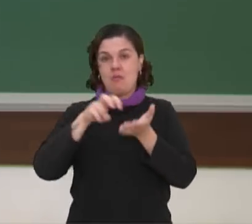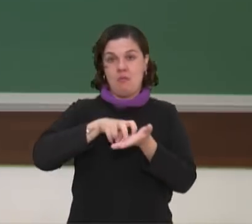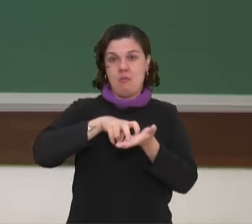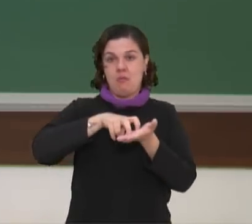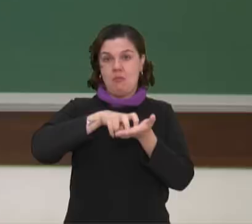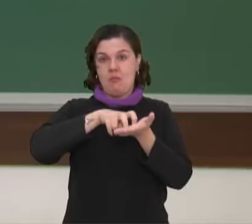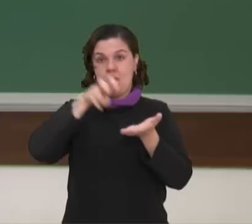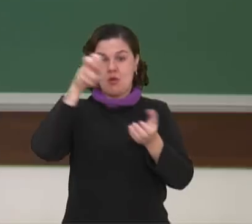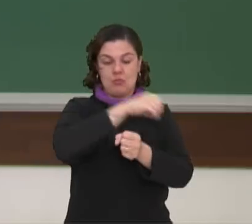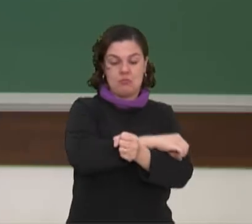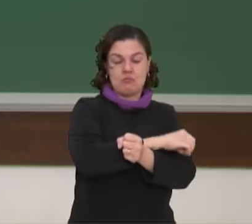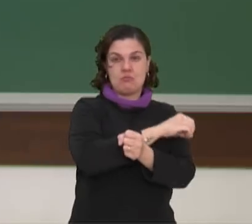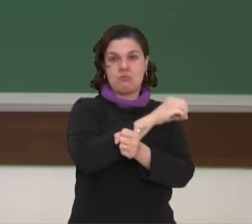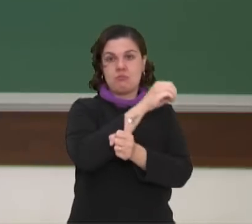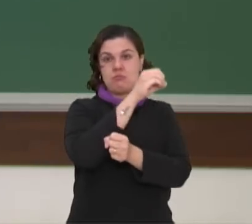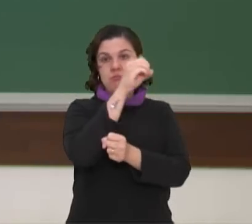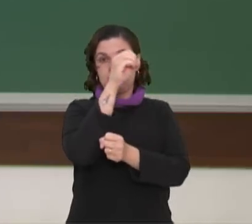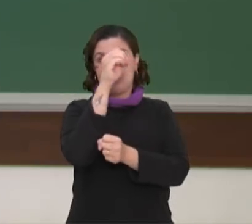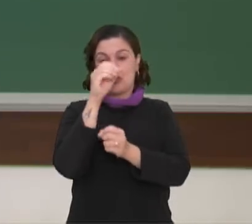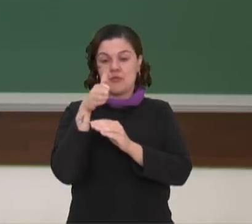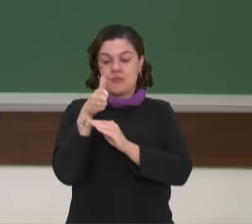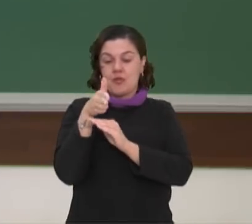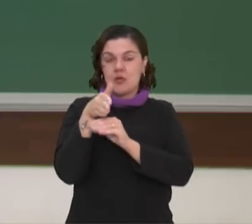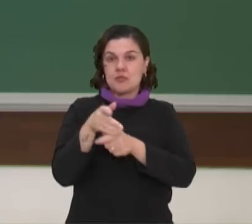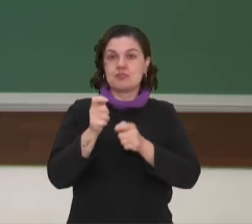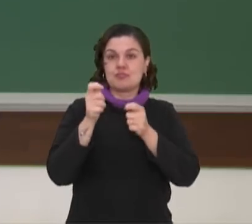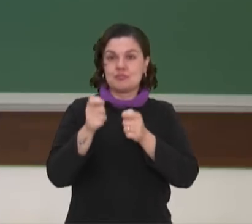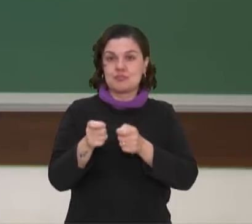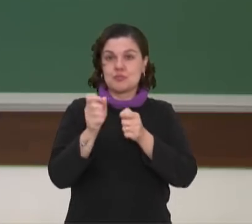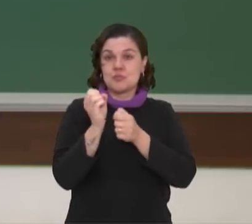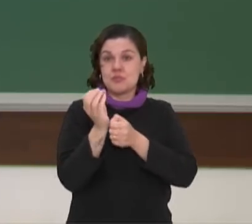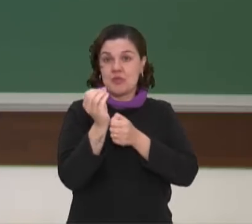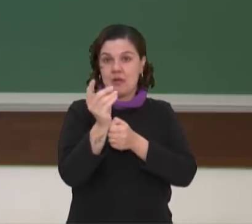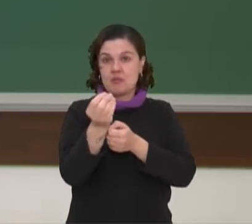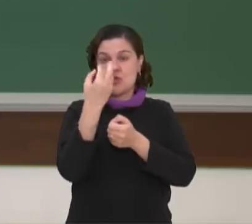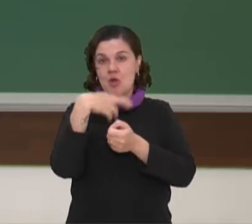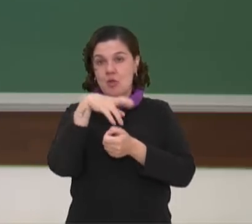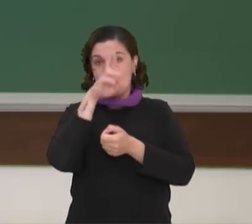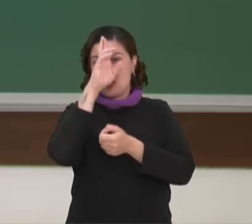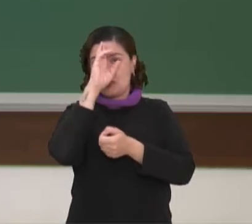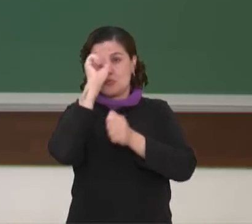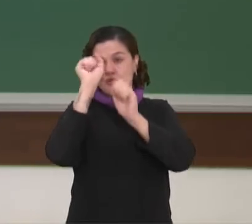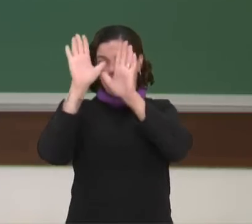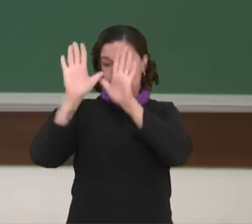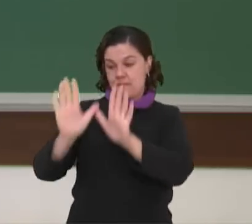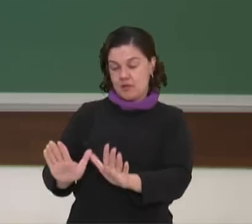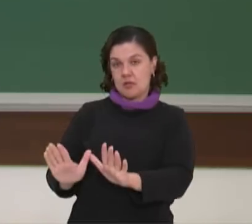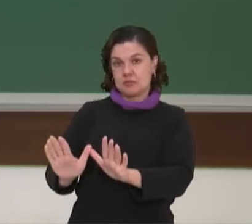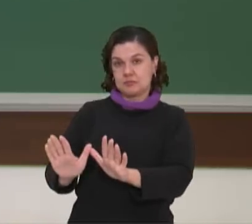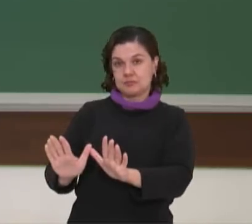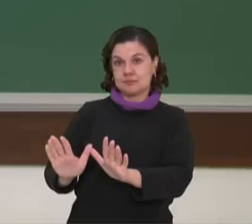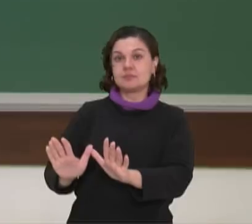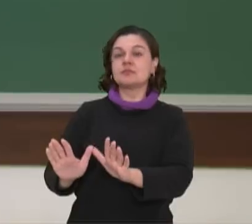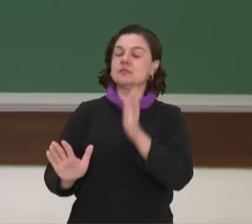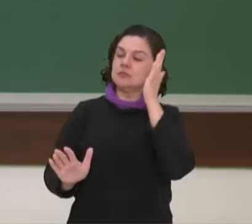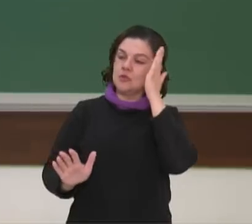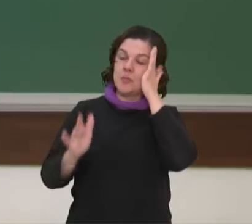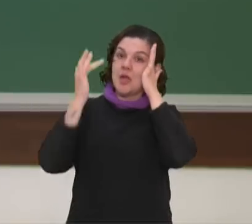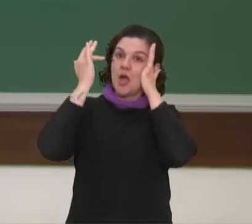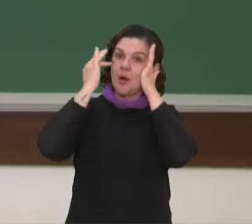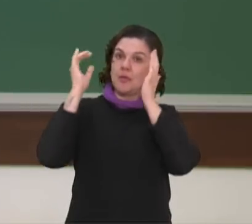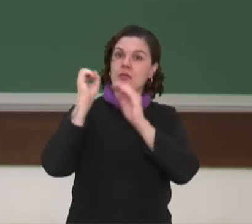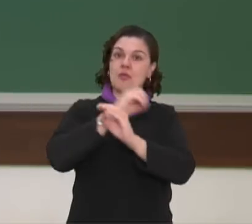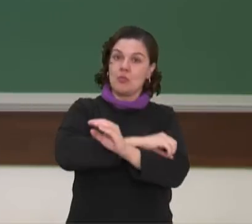o dia, começa a viagem, logo após o meio-dia, já monta acampamento e já fica para descansar, dormir e para o outro